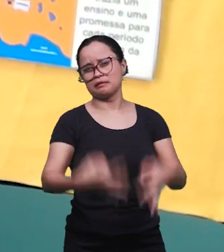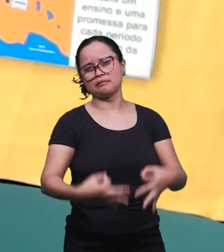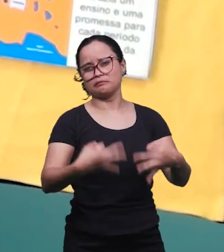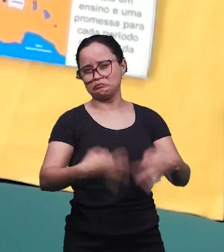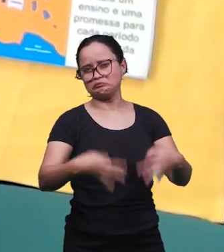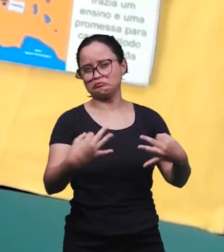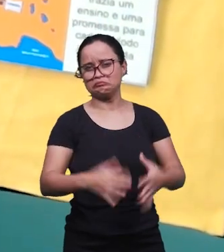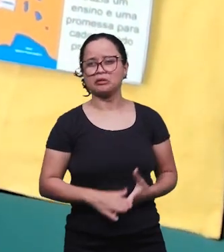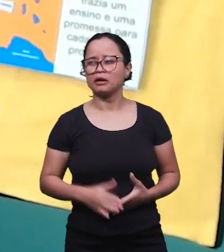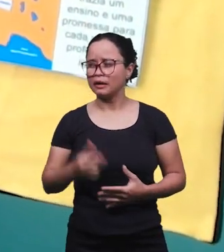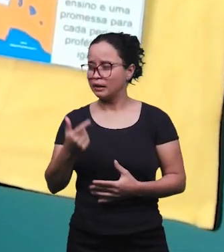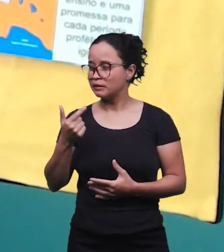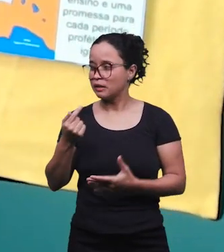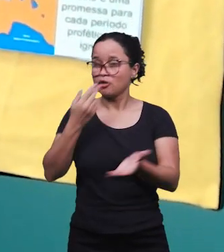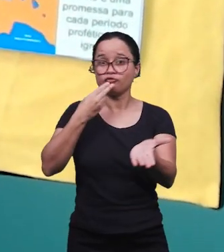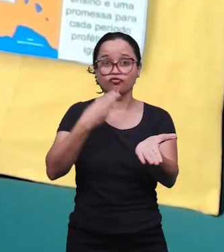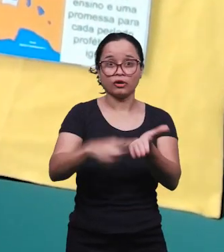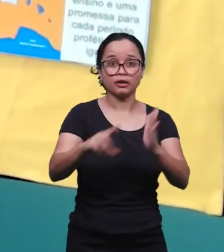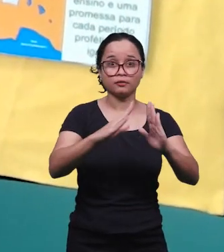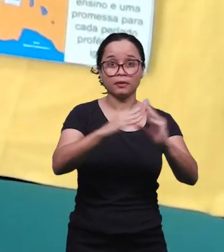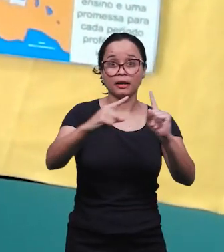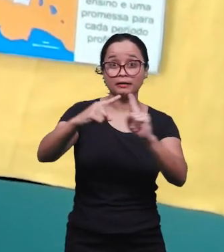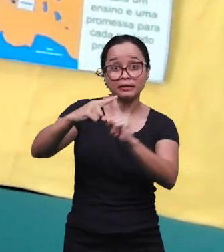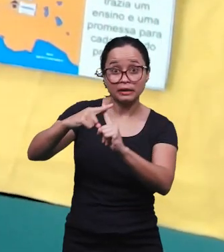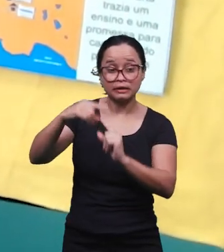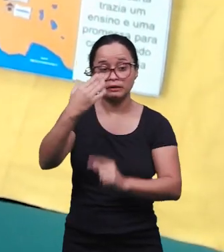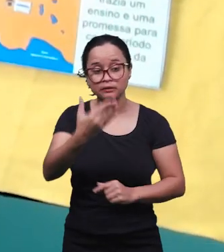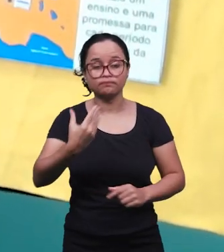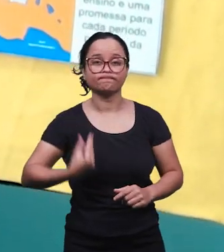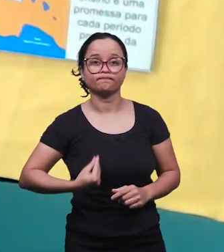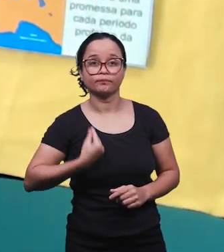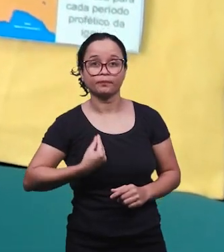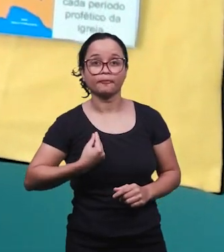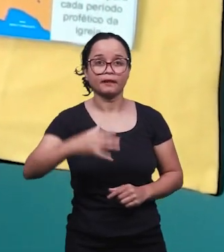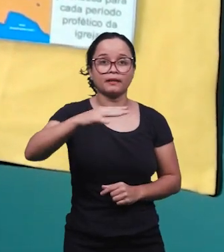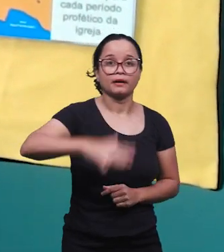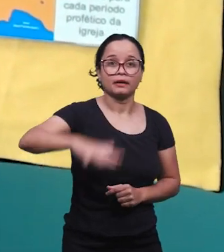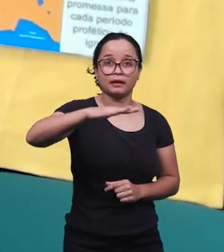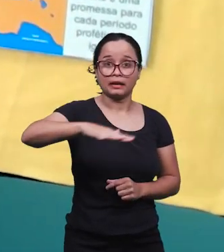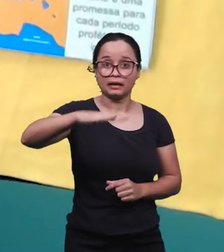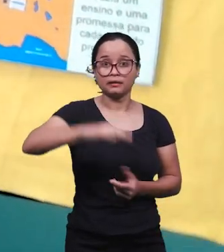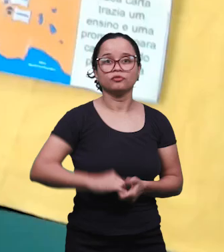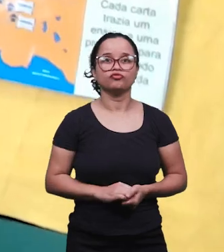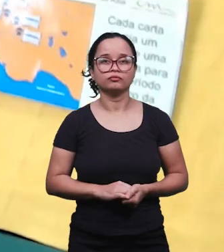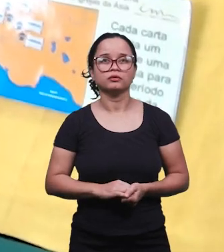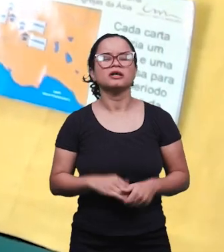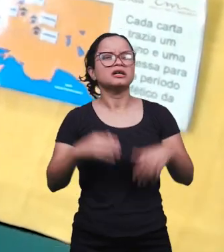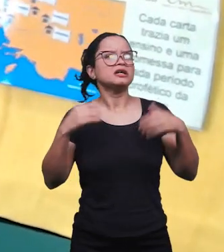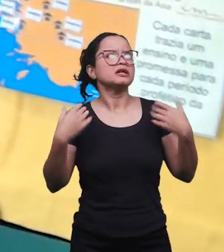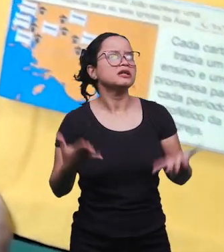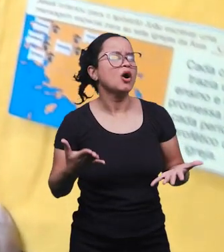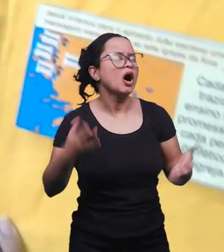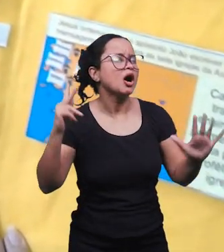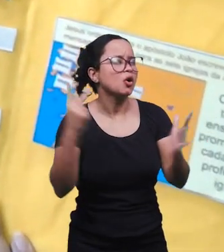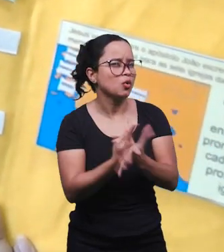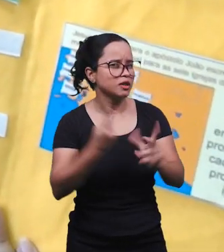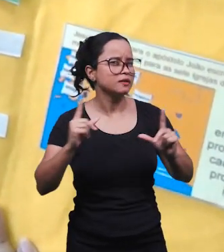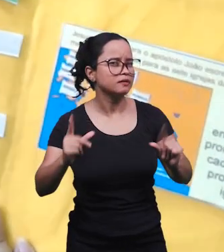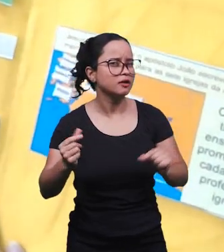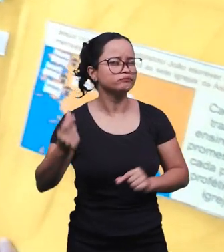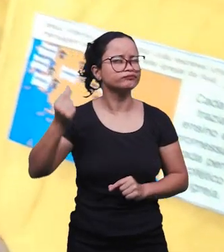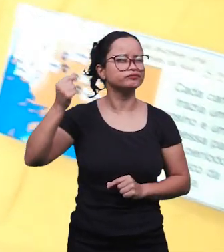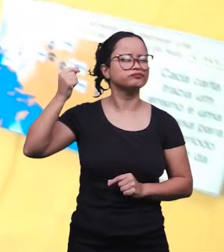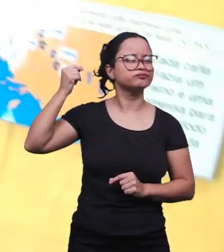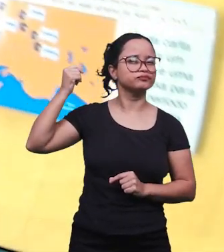isto mesmo, 7 cartas para as igrejas que estavam ali na região da Ásia. Isso